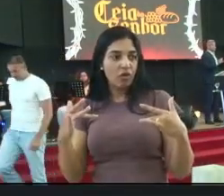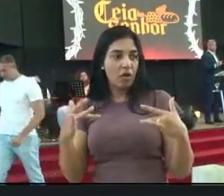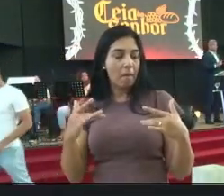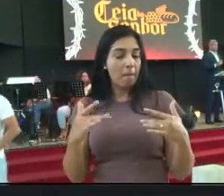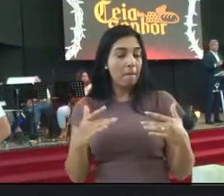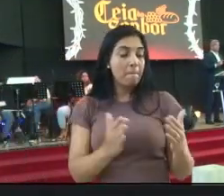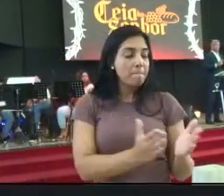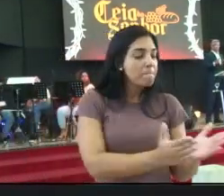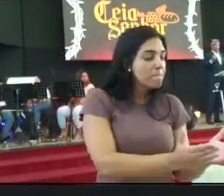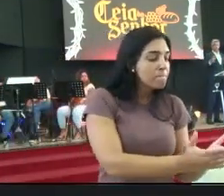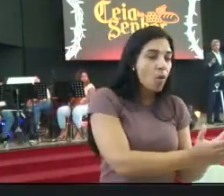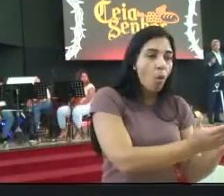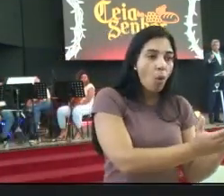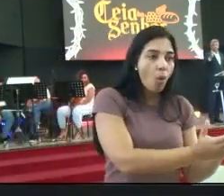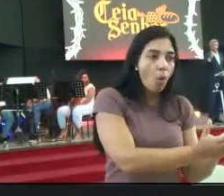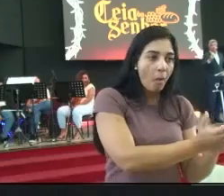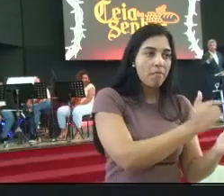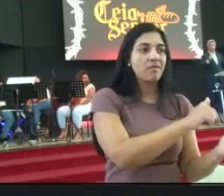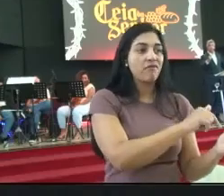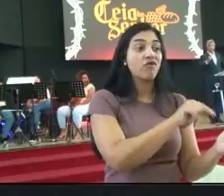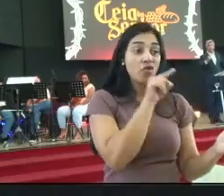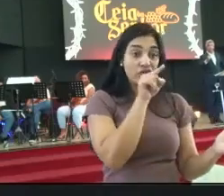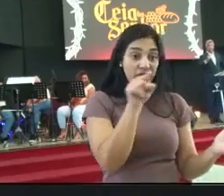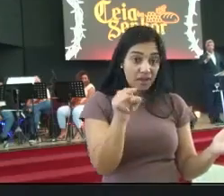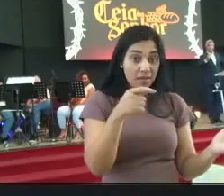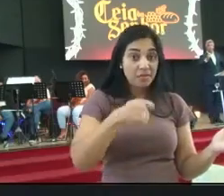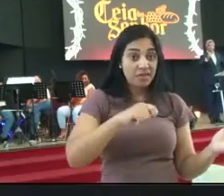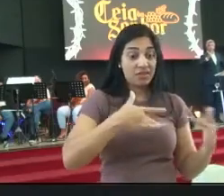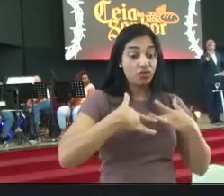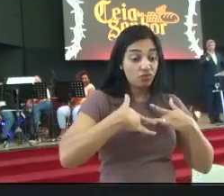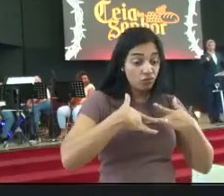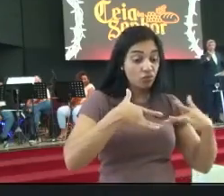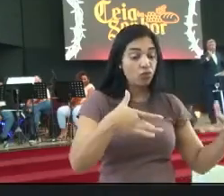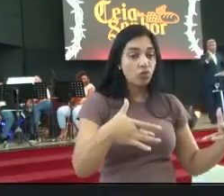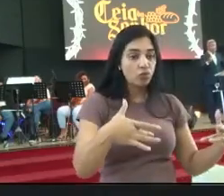ao pobre, em relação a uma pessoa que